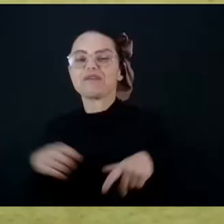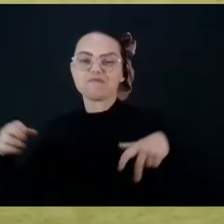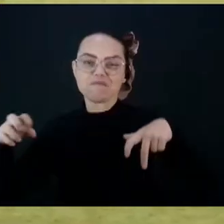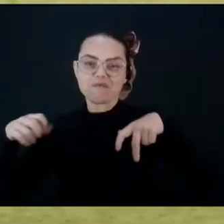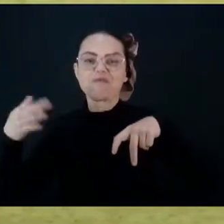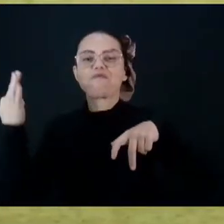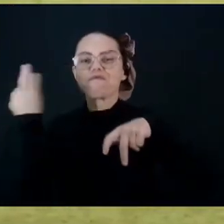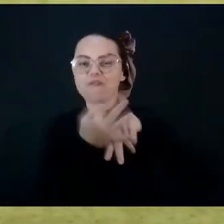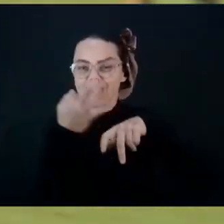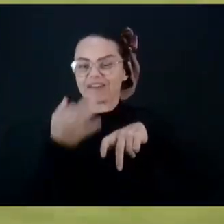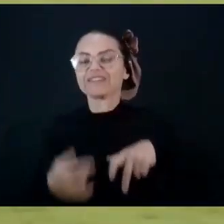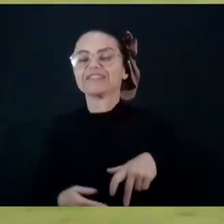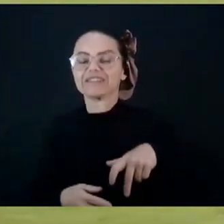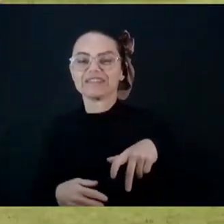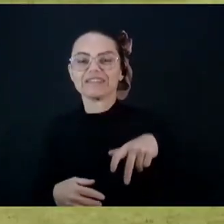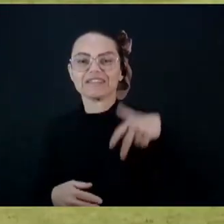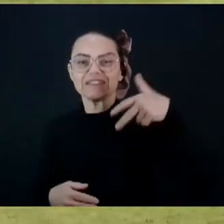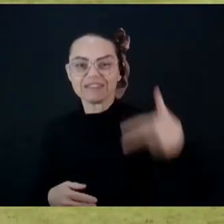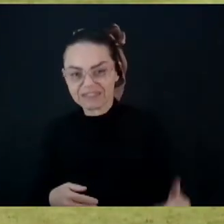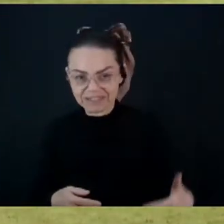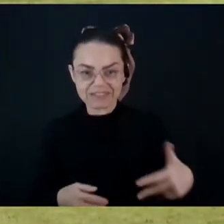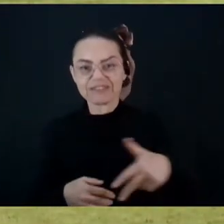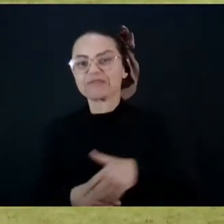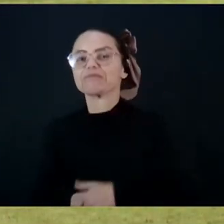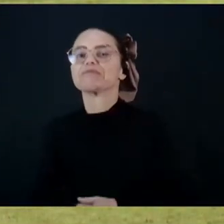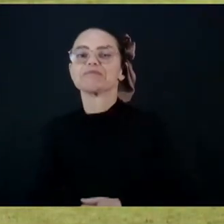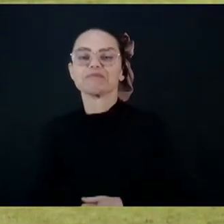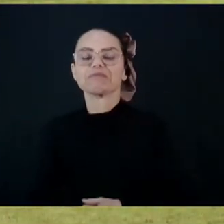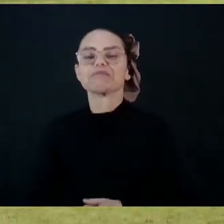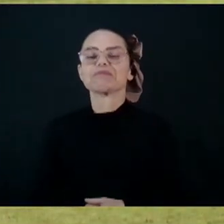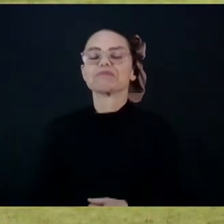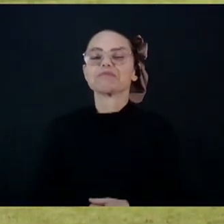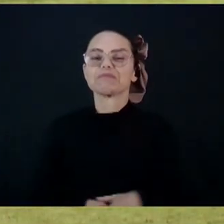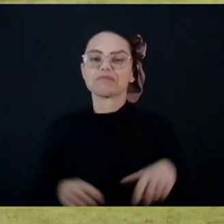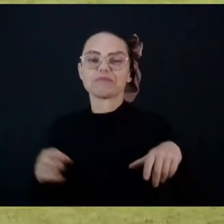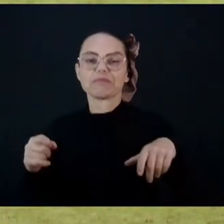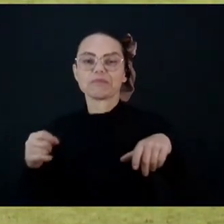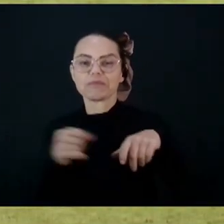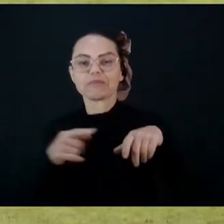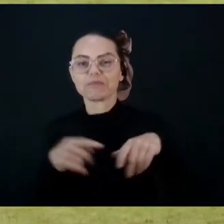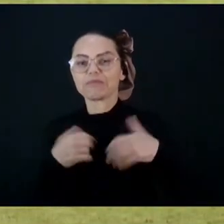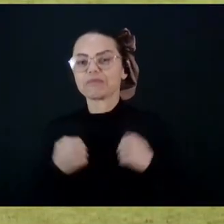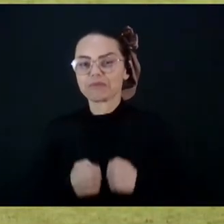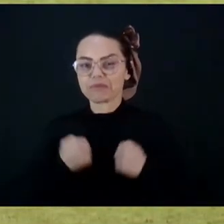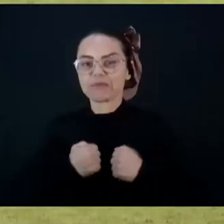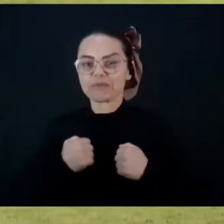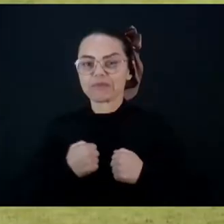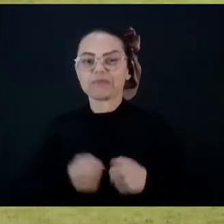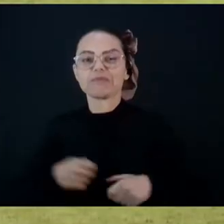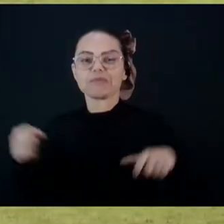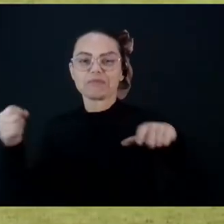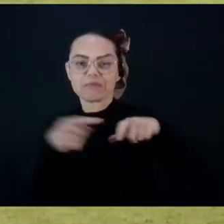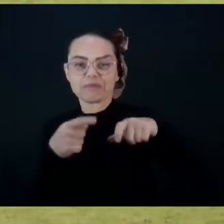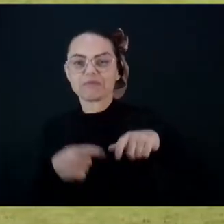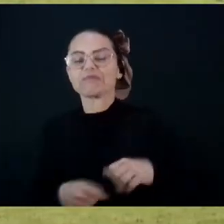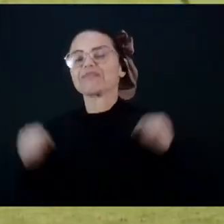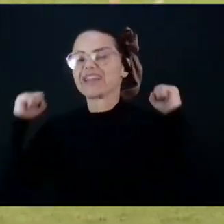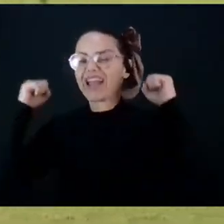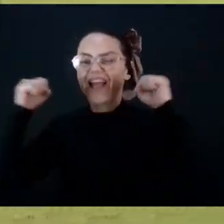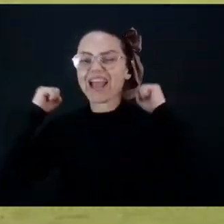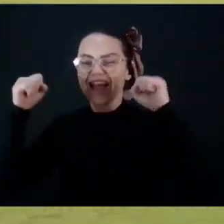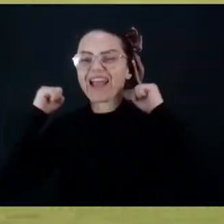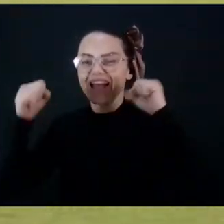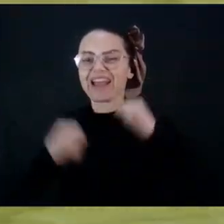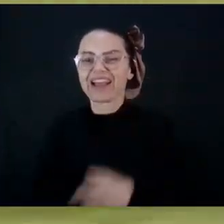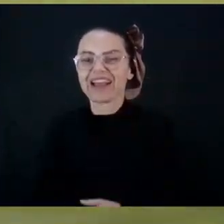e o zagueiro Lucas Santos. Pênalti que o próprio camisa 9 bateu e acabou com a má